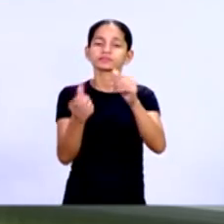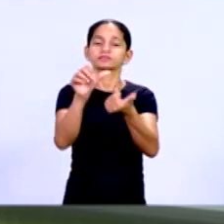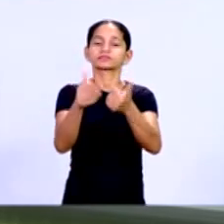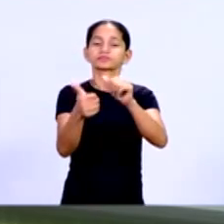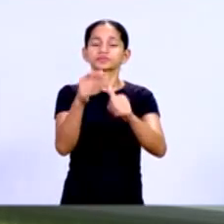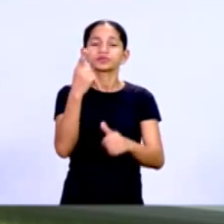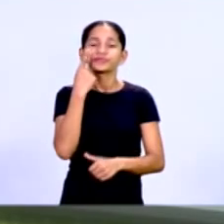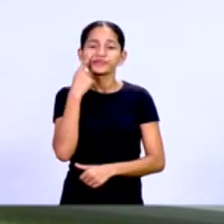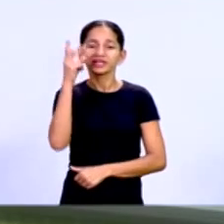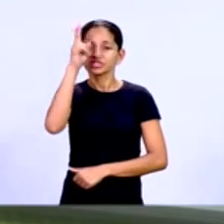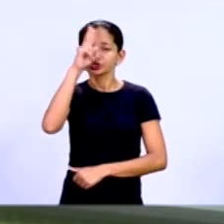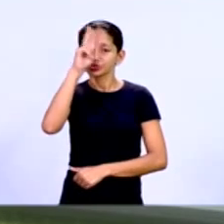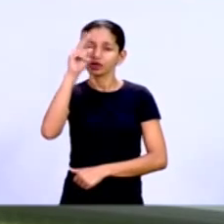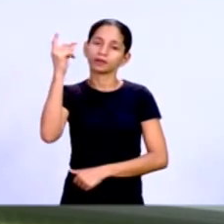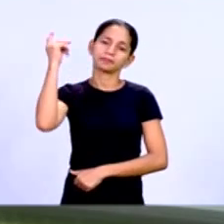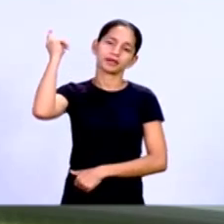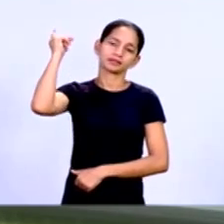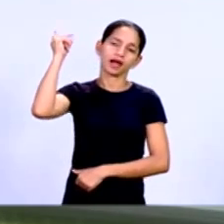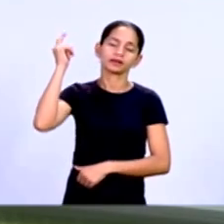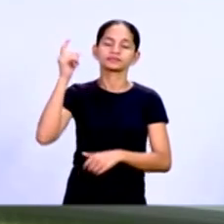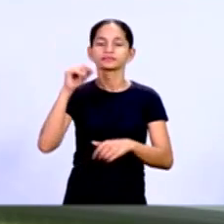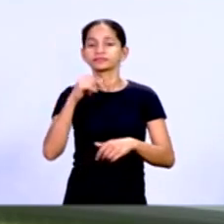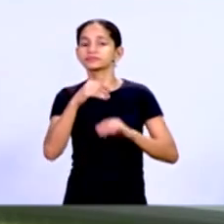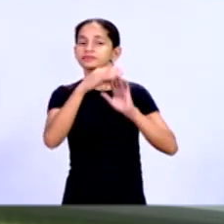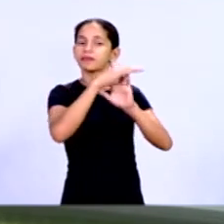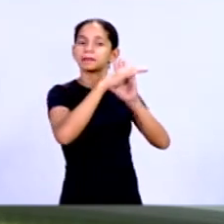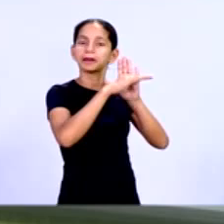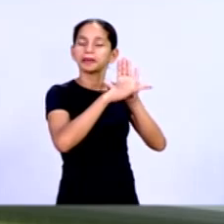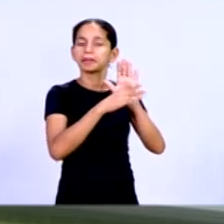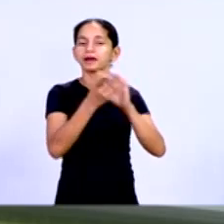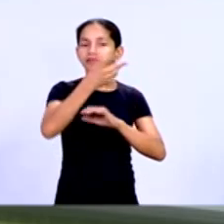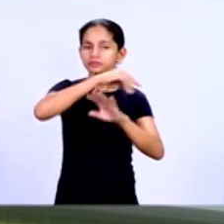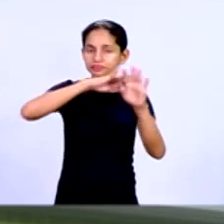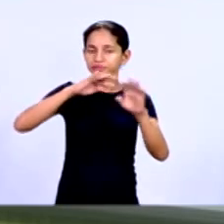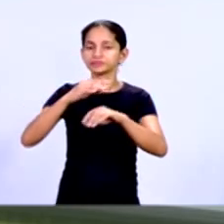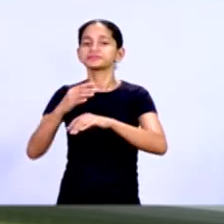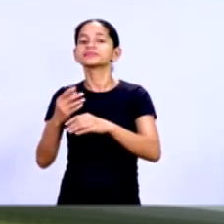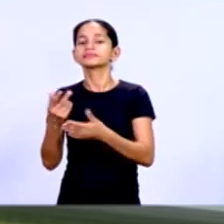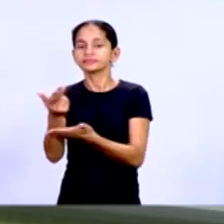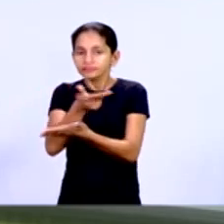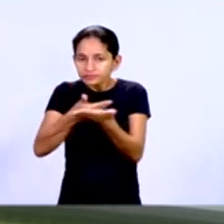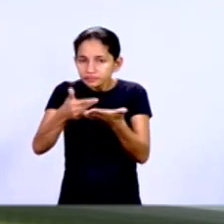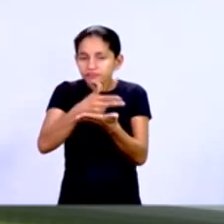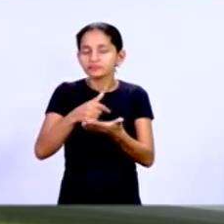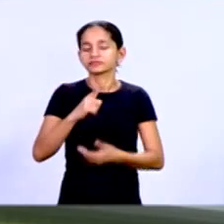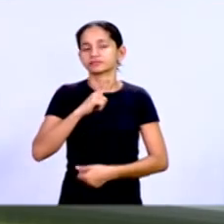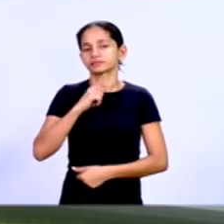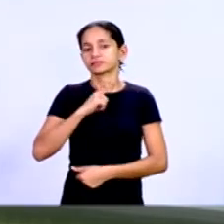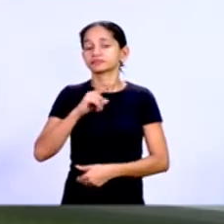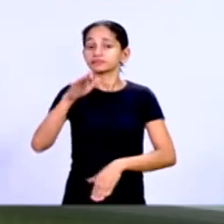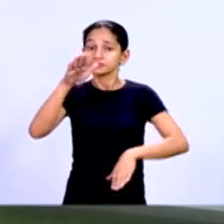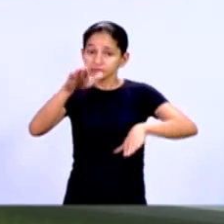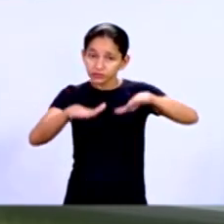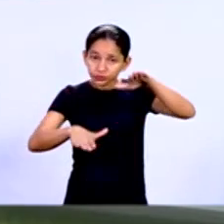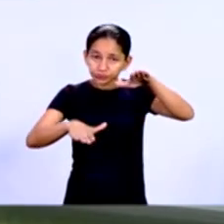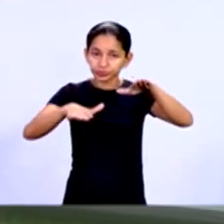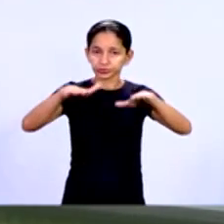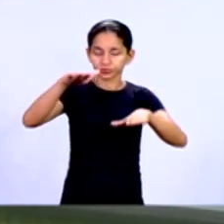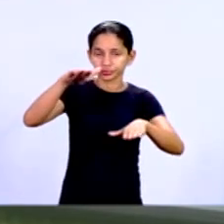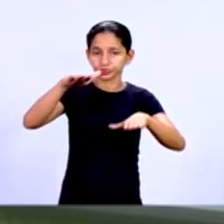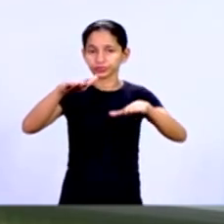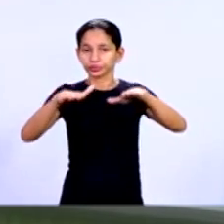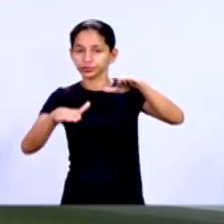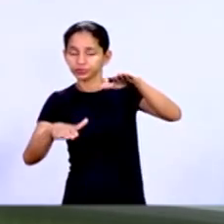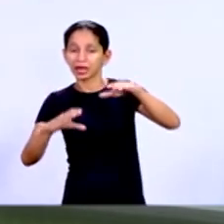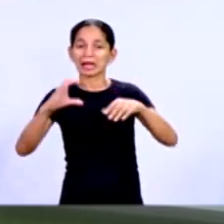e veja um histórico. Eles possivelmente lá têm gráficos de alterações de quando acontece as variações de